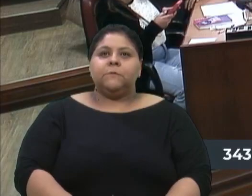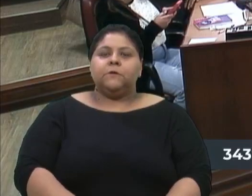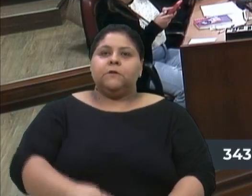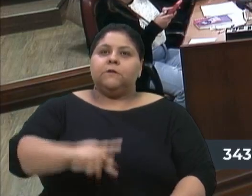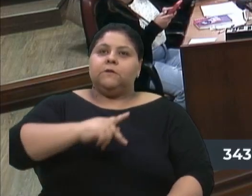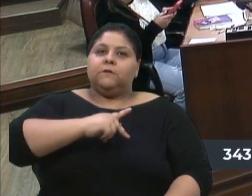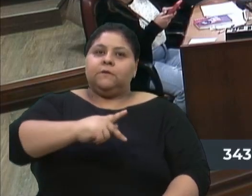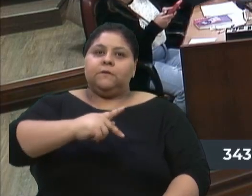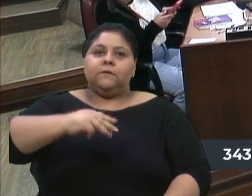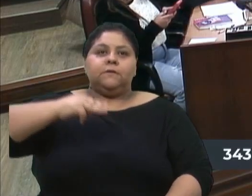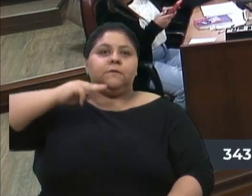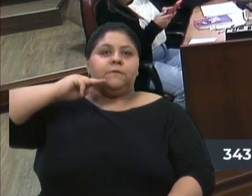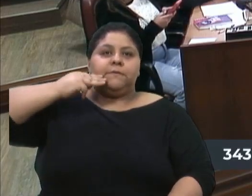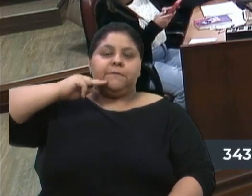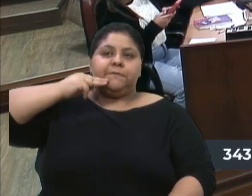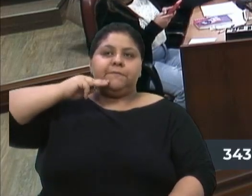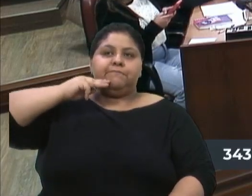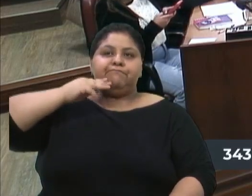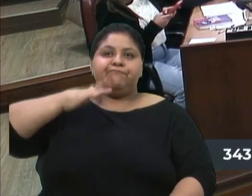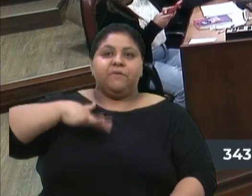presidente, chega a ser cômico, né?